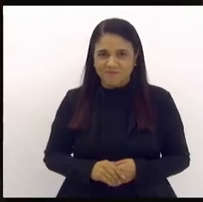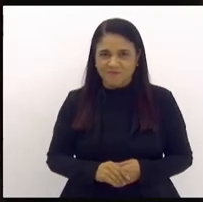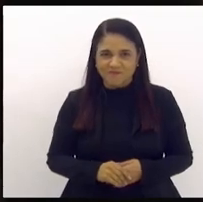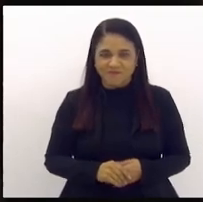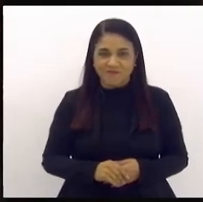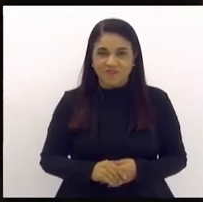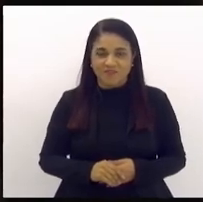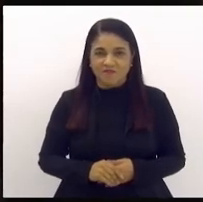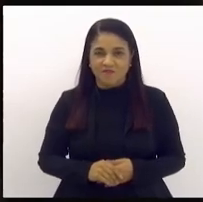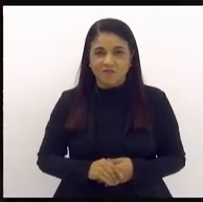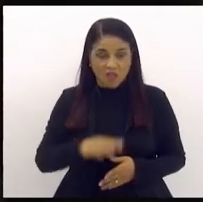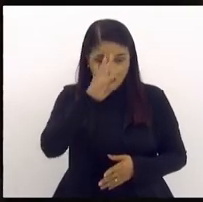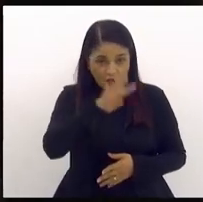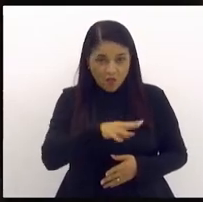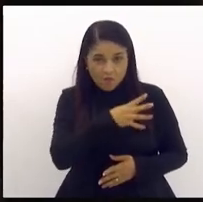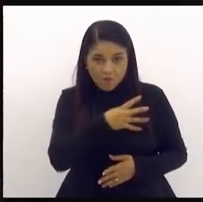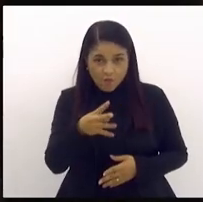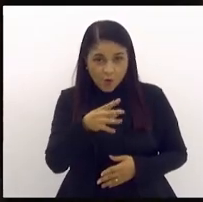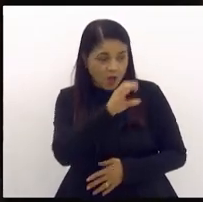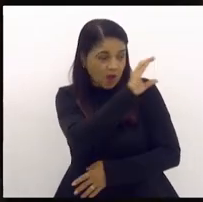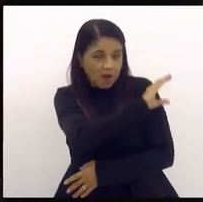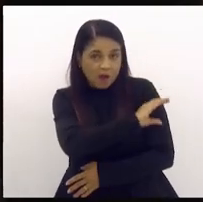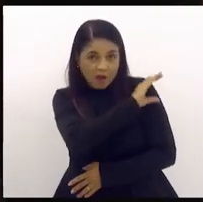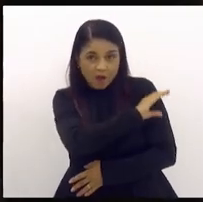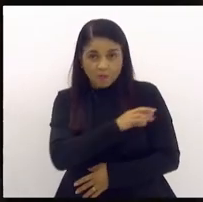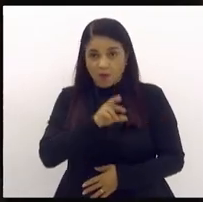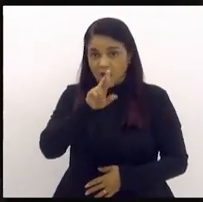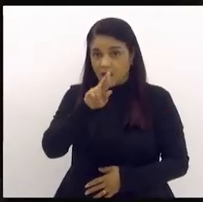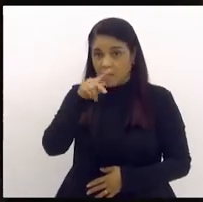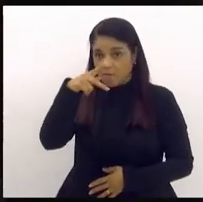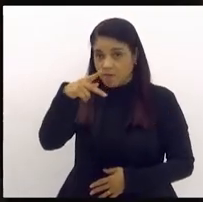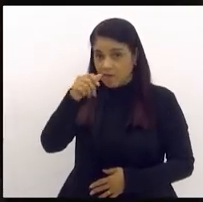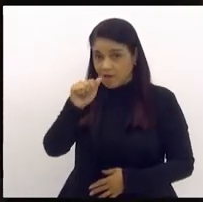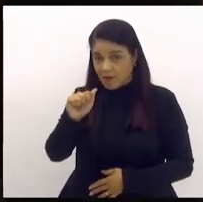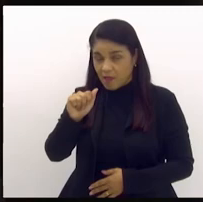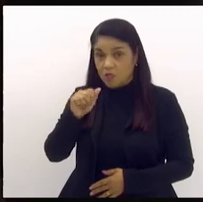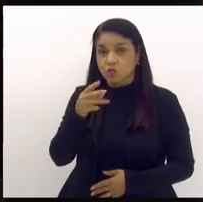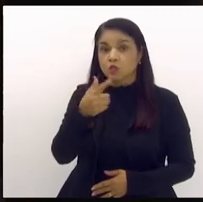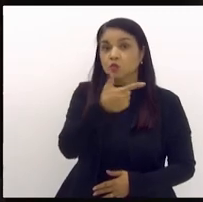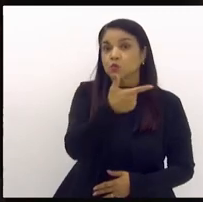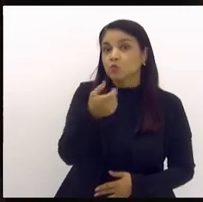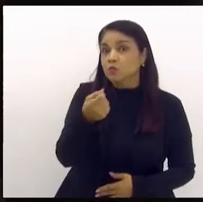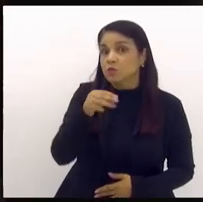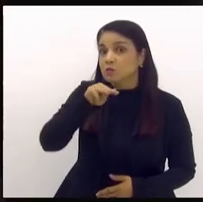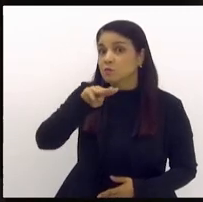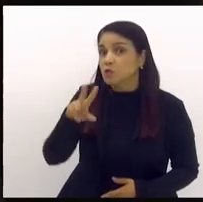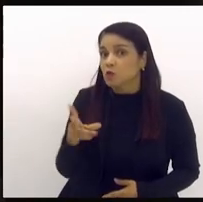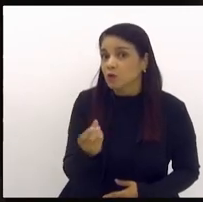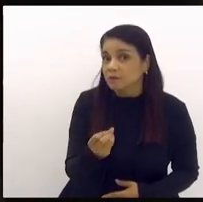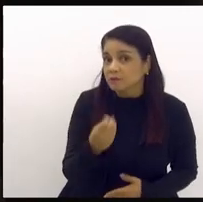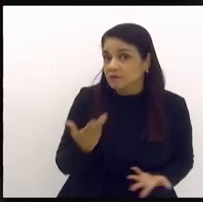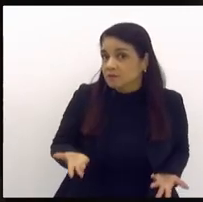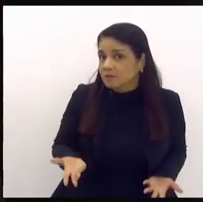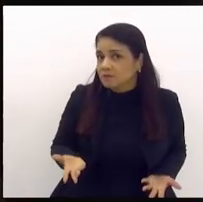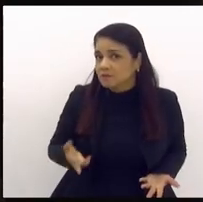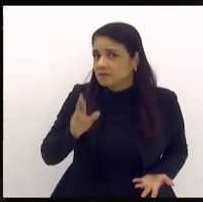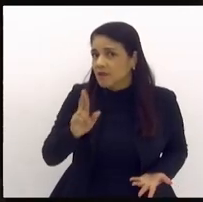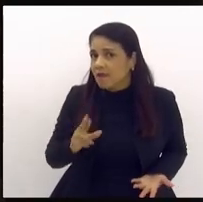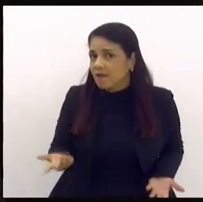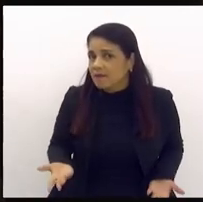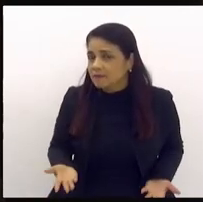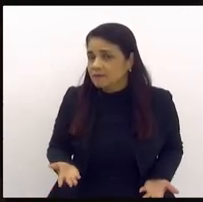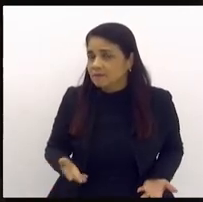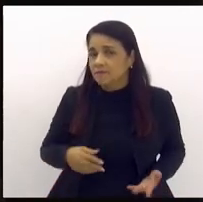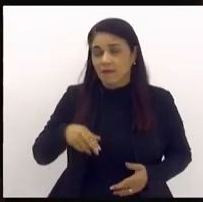A folha de Campos, só com a RPA, chega a 200 milhões, cara. E nós sabemos